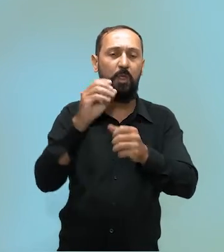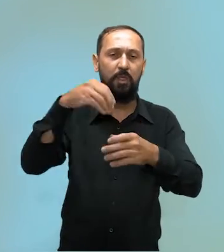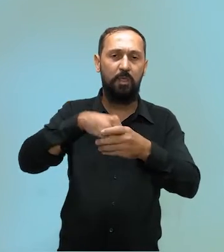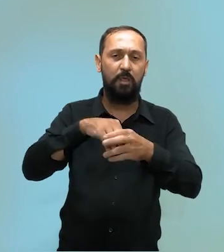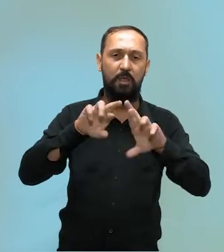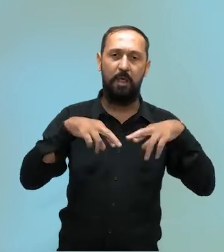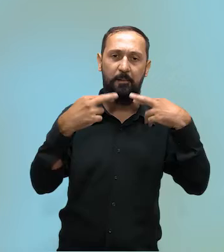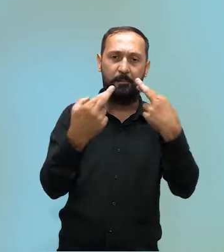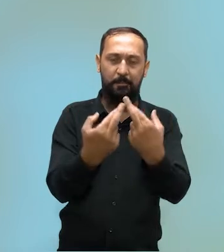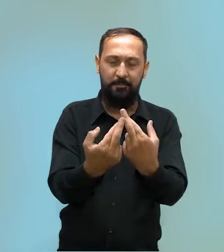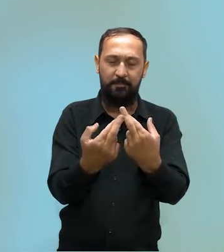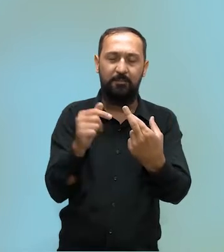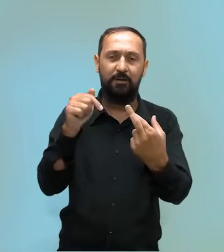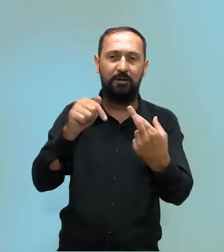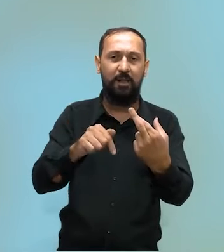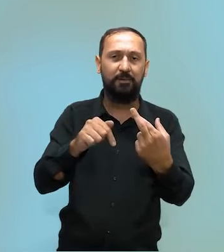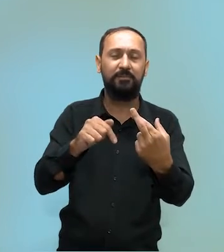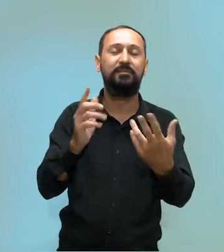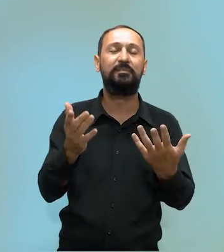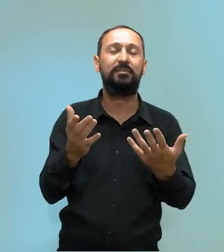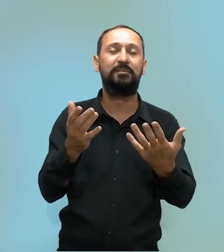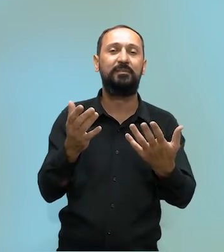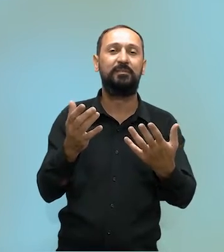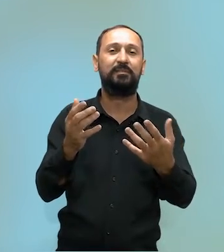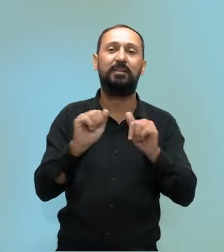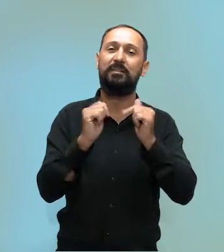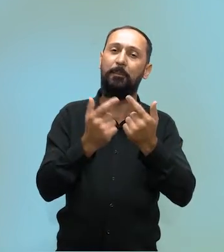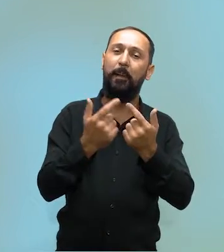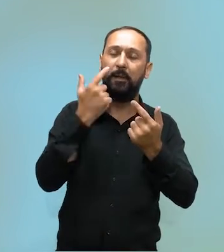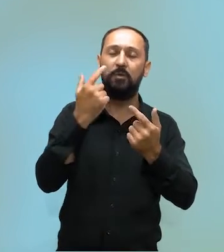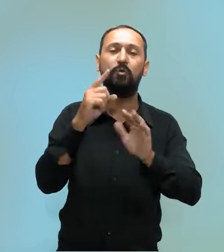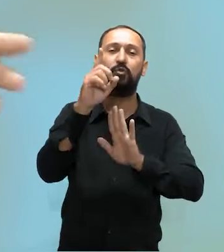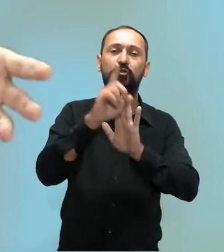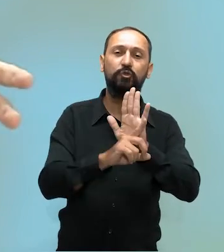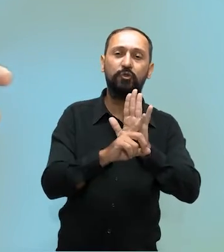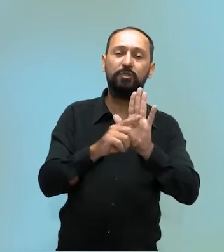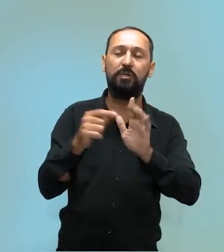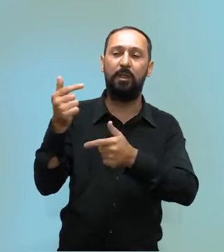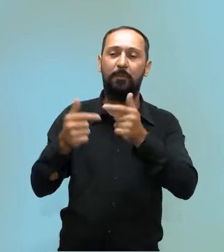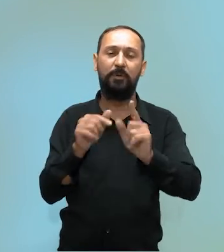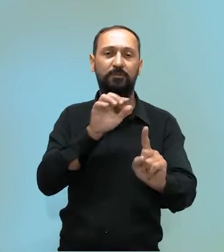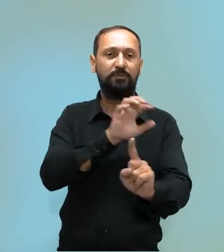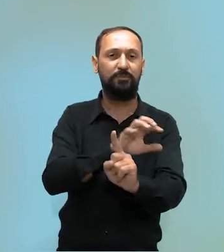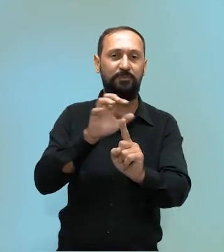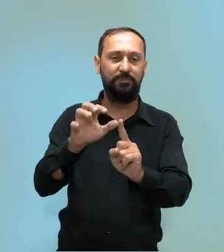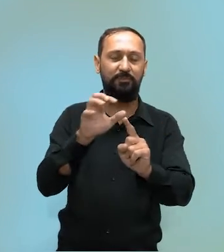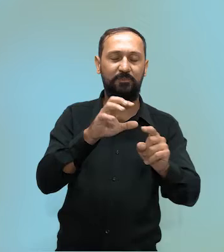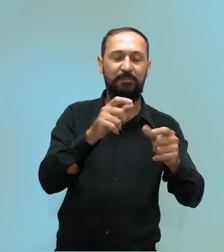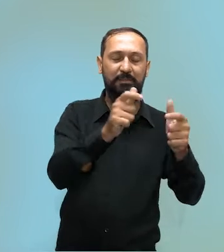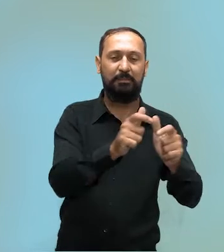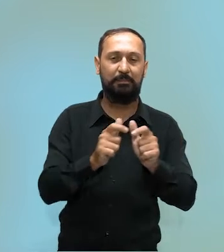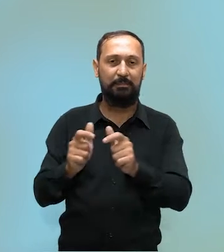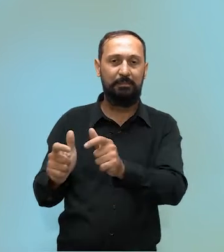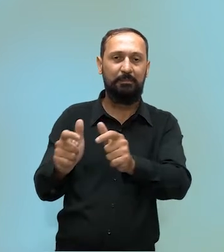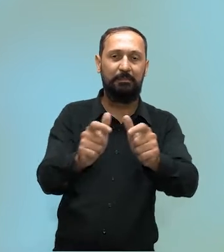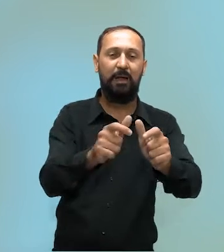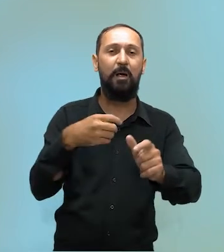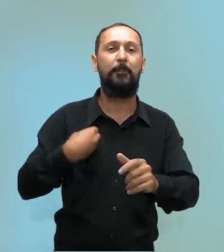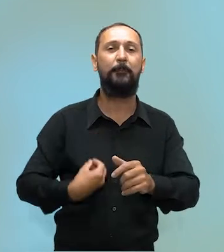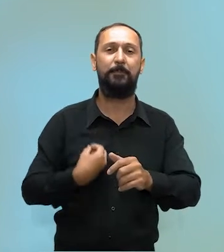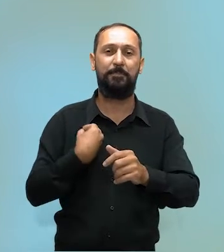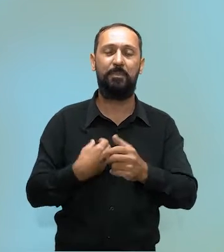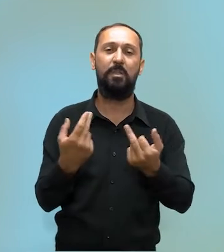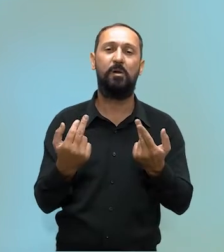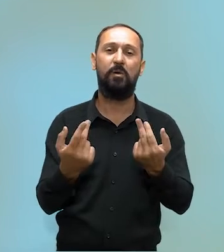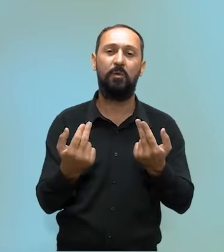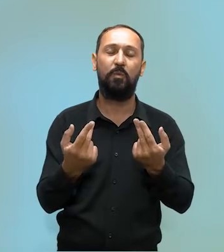necessariamente pelo plenário da Assembleia Legislativa. O direito e a política vão influenciar em áreas extremamente importantes da